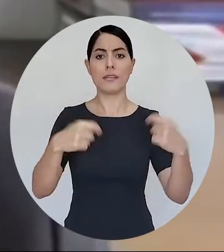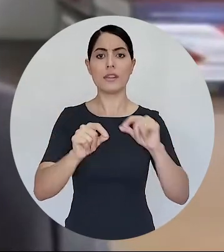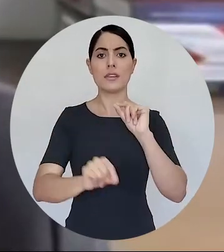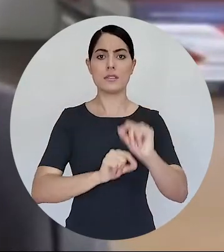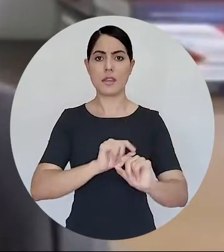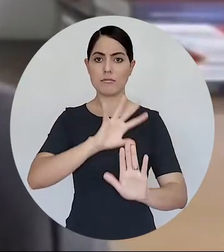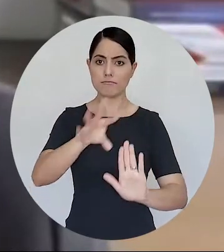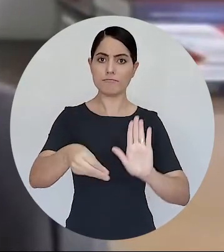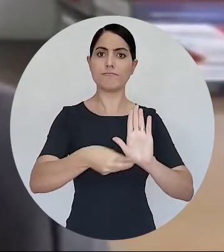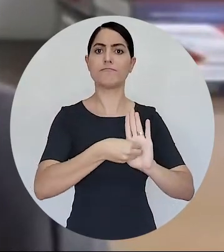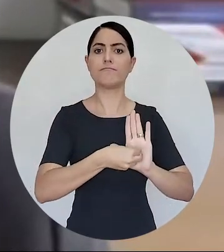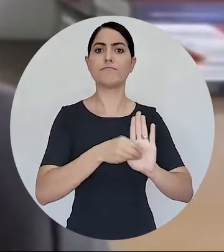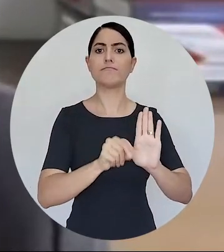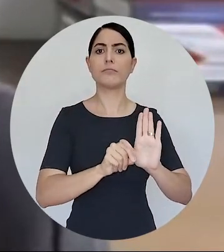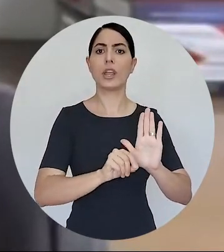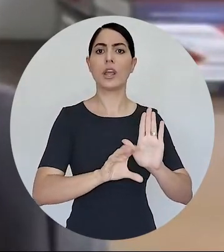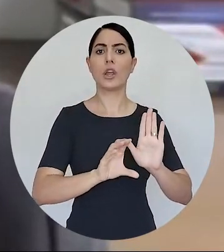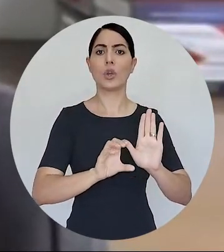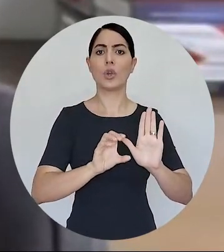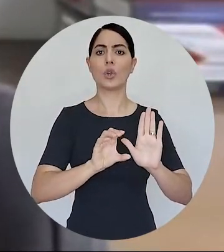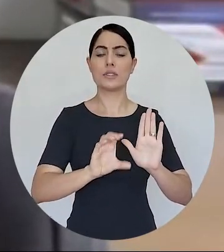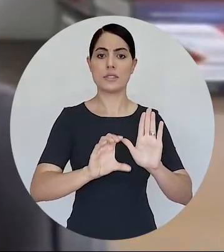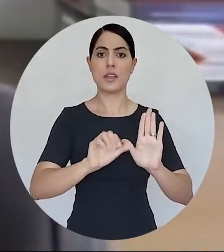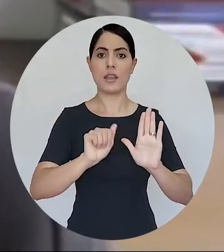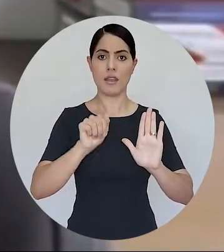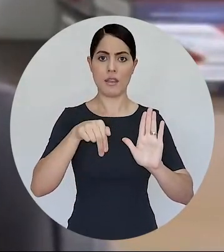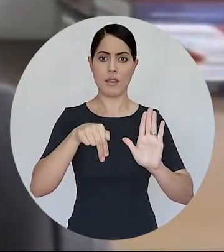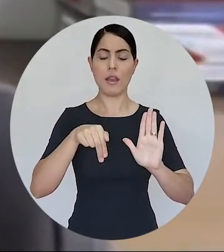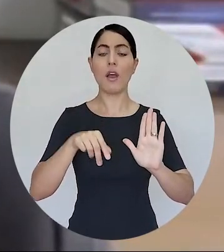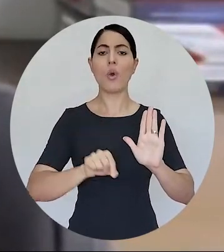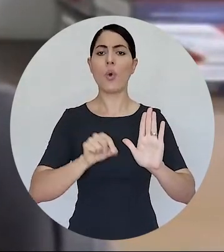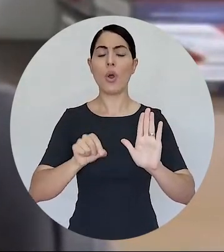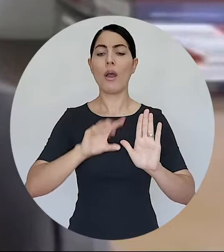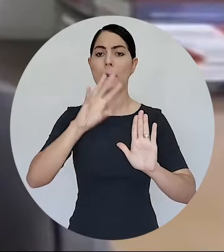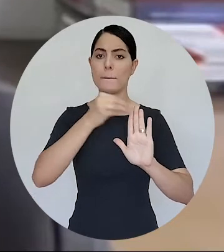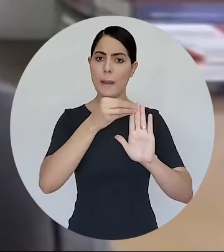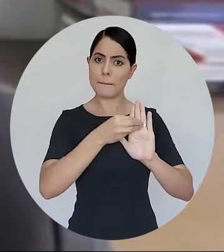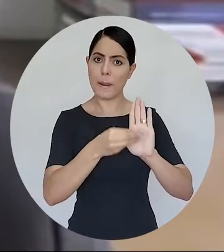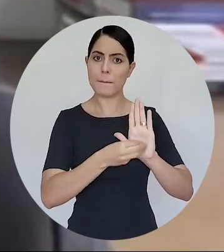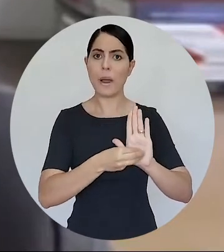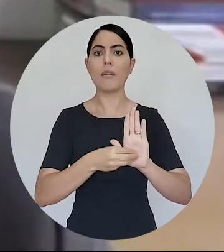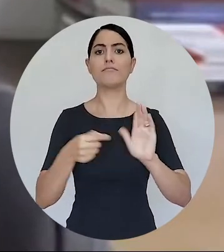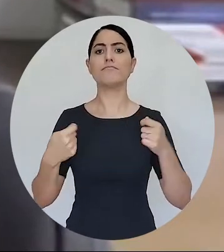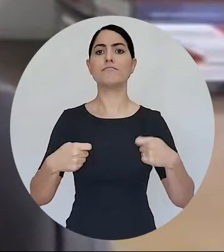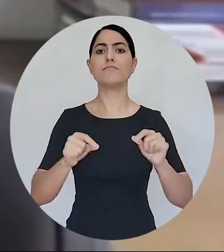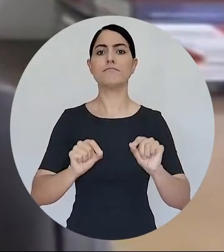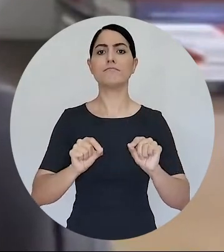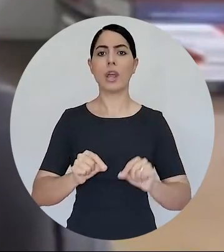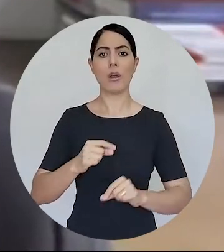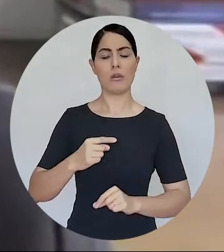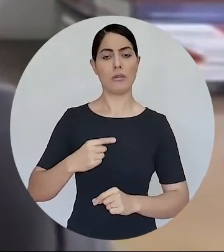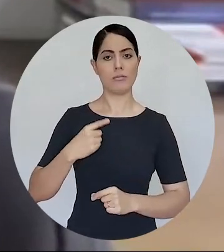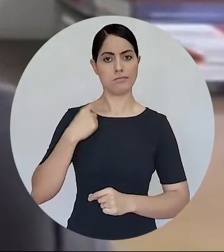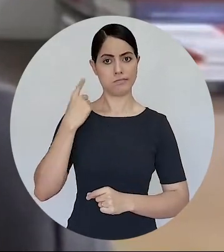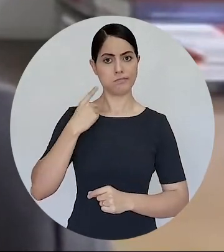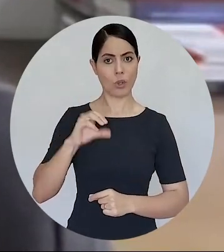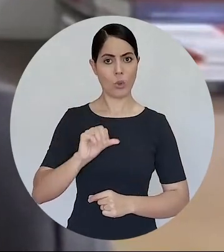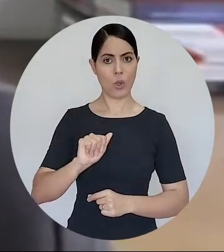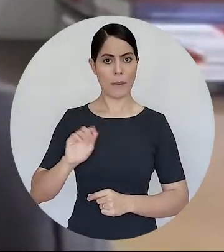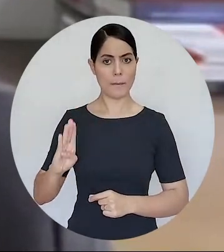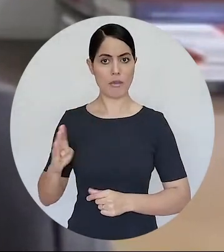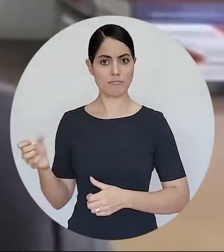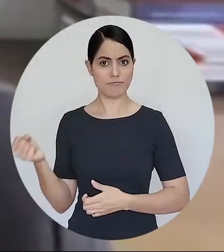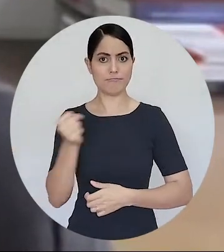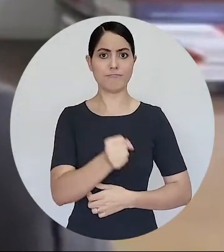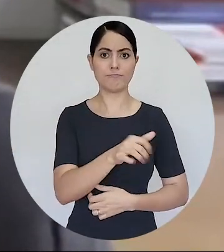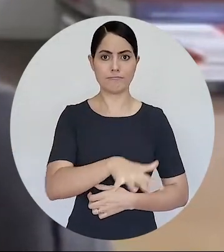proposta de ingresso deste CEF, deste Conselho Federal da Ordem dos Advogados do Brasil, como amicus curiae, na ADPF